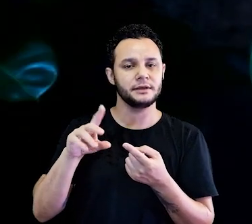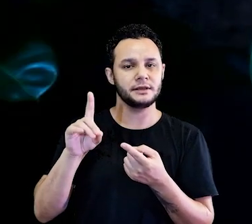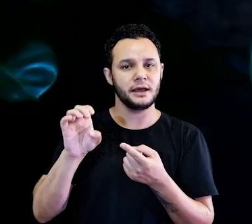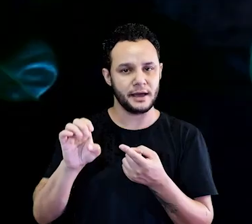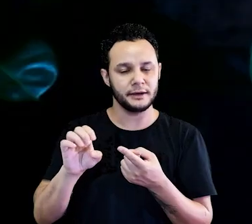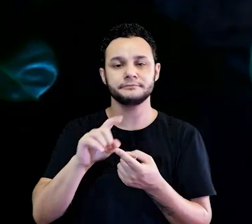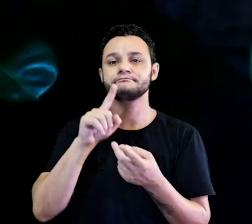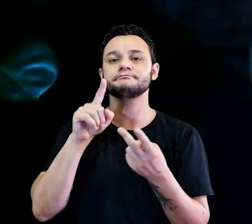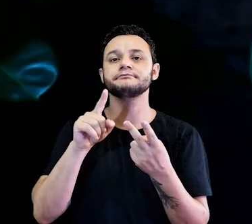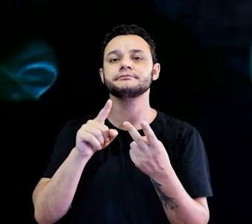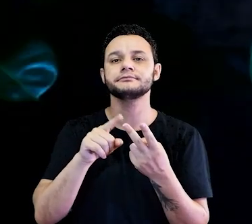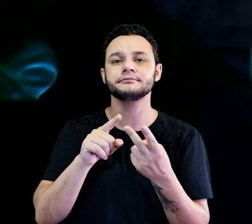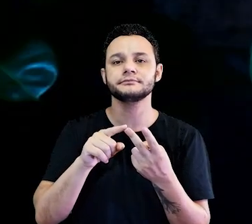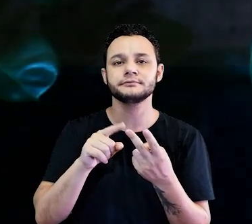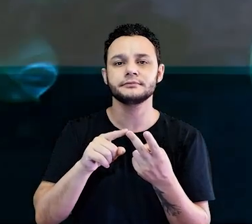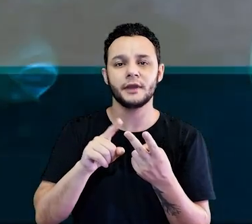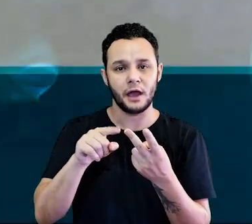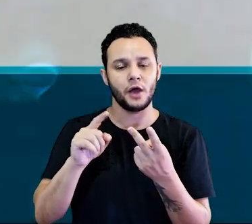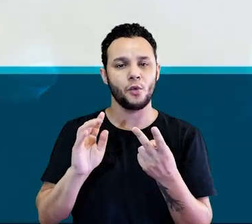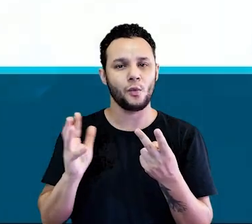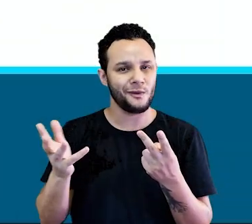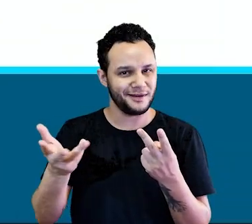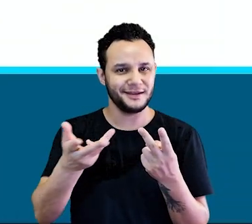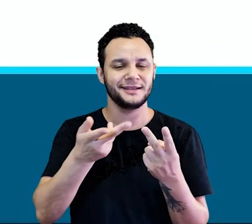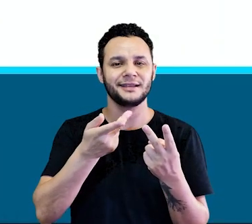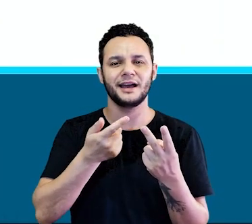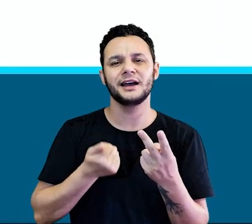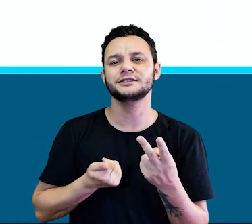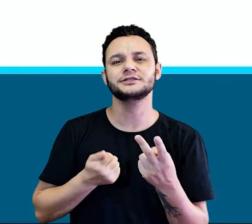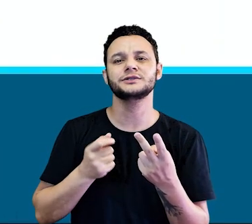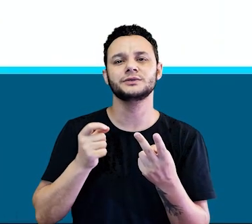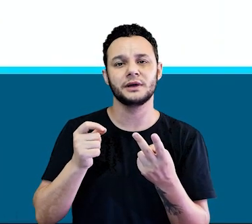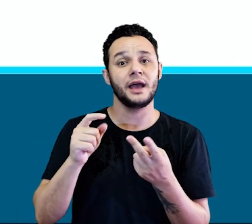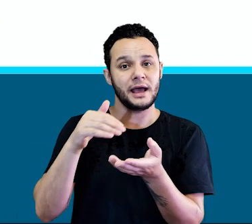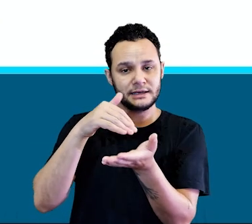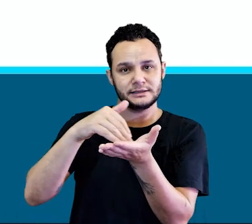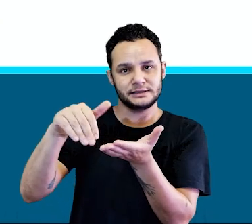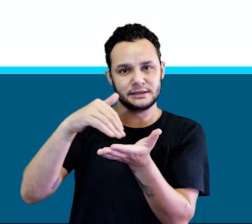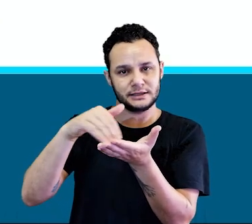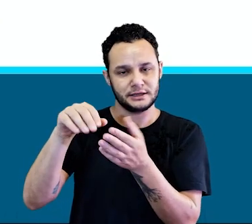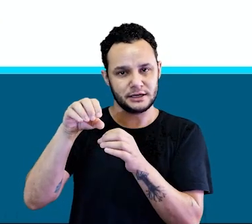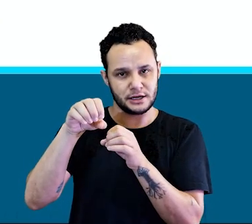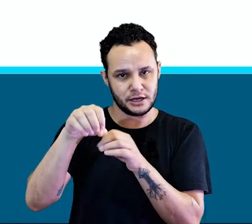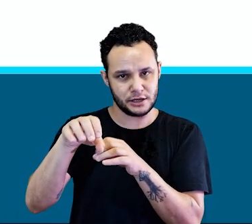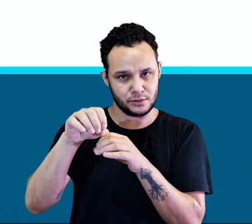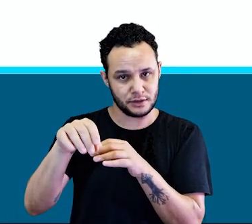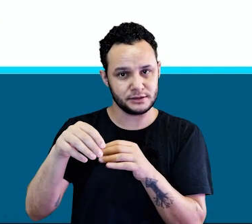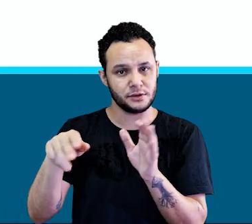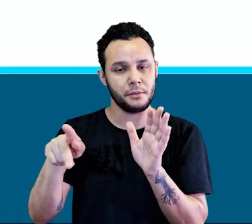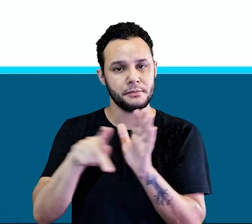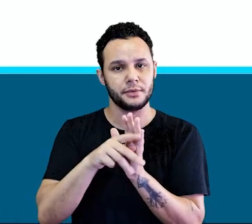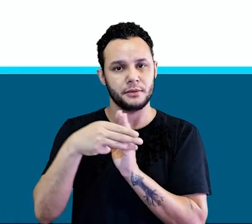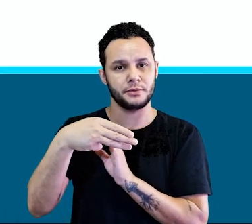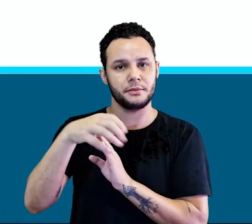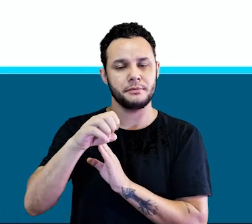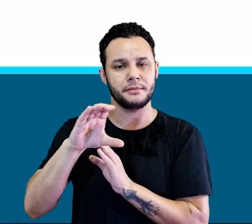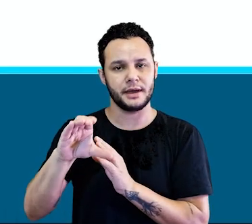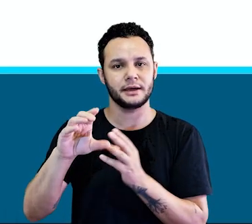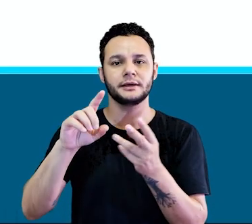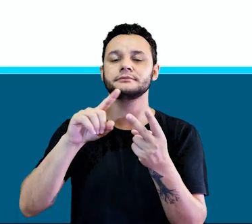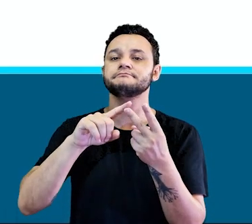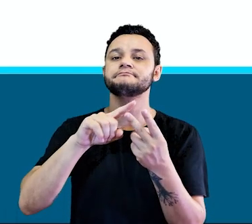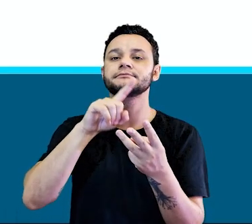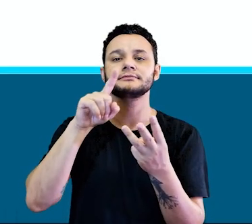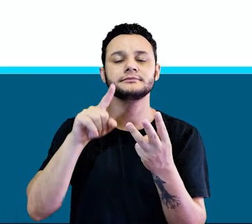então, pelo FNDE. A gente tem o PDDE Qualidade, né, que é gerido pela Secretaria de Educação Básica do